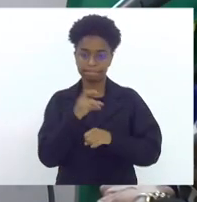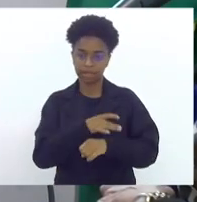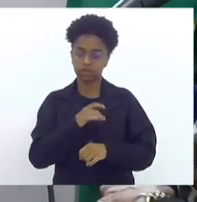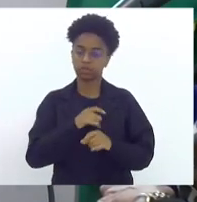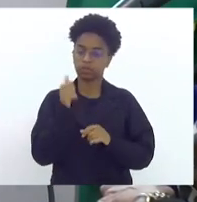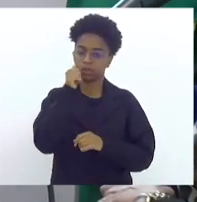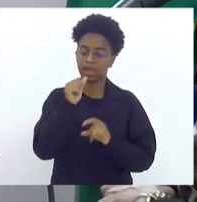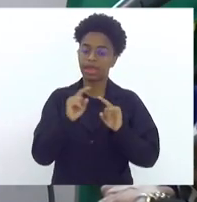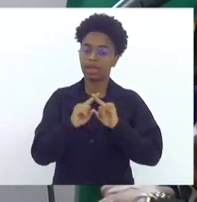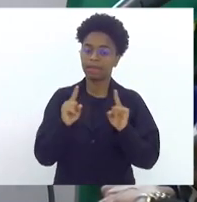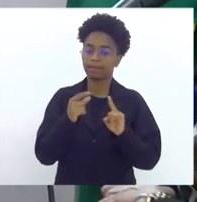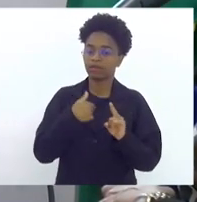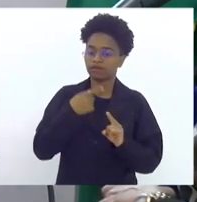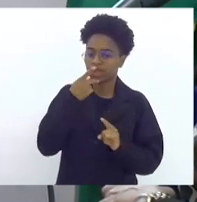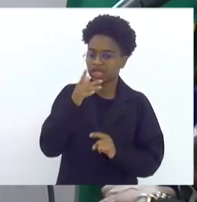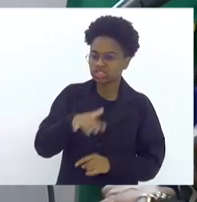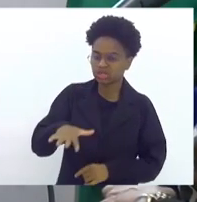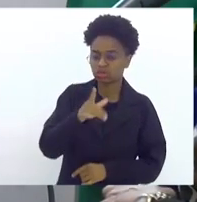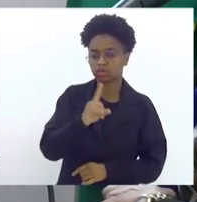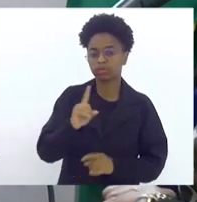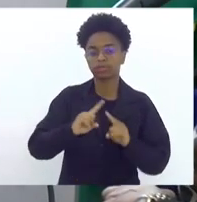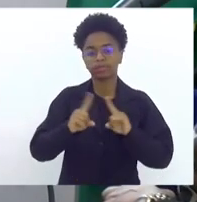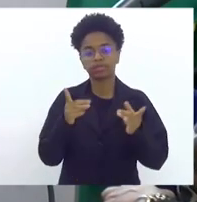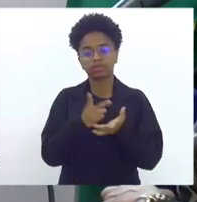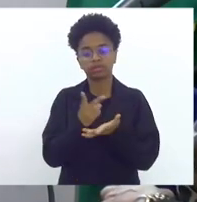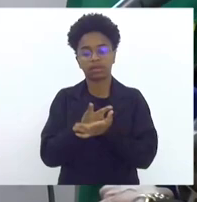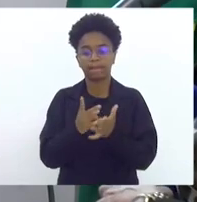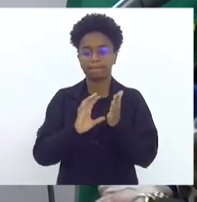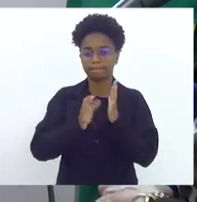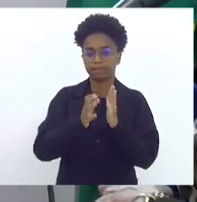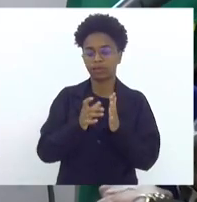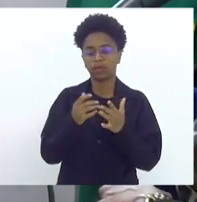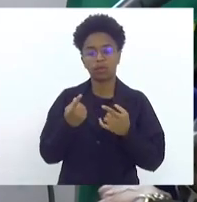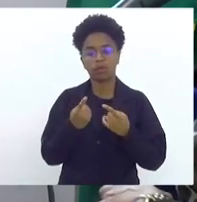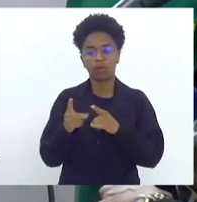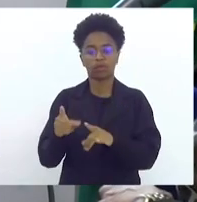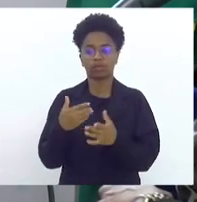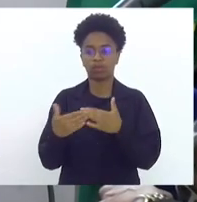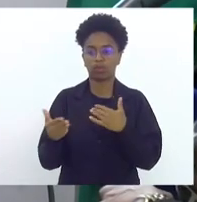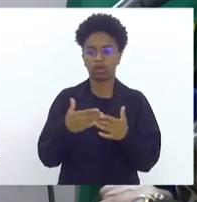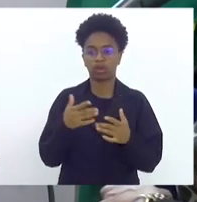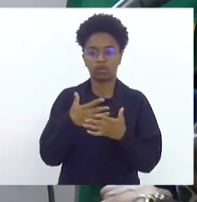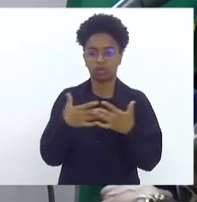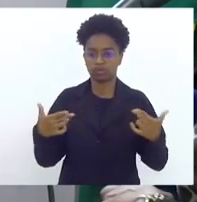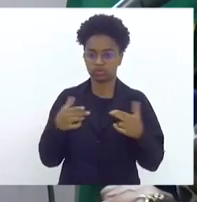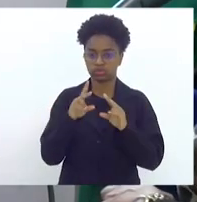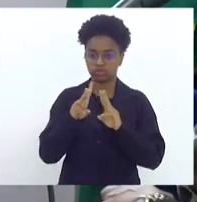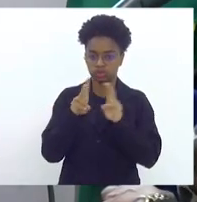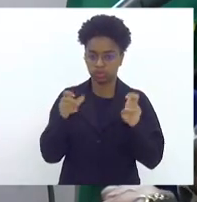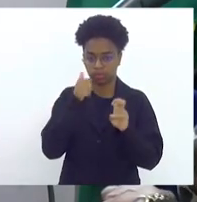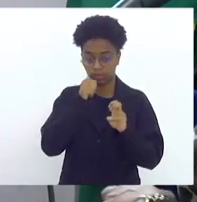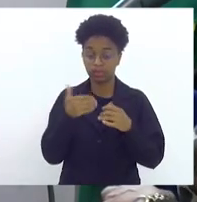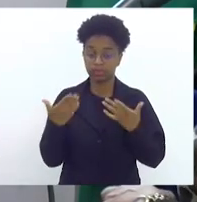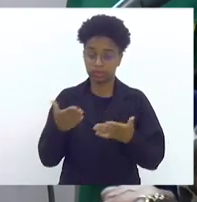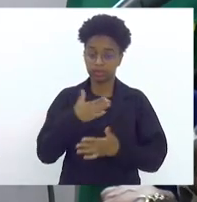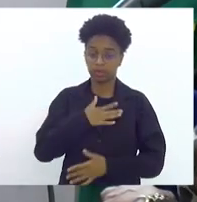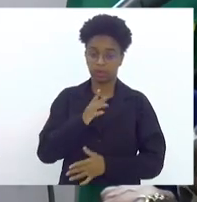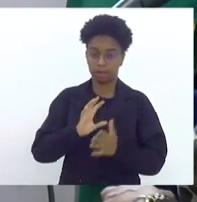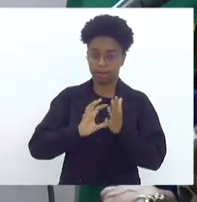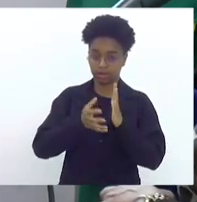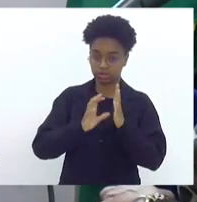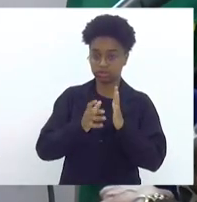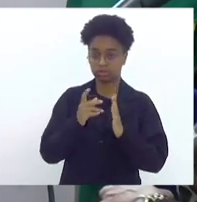mas sempre é mas sempre é um partido que é contra qualquer causa das mulheres então o meu partido Presidente Waldemar